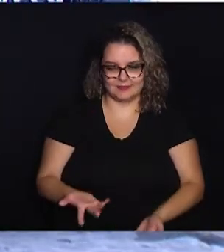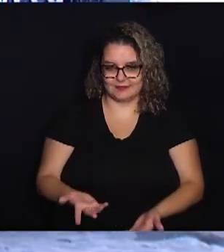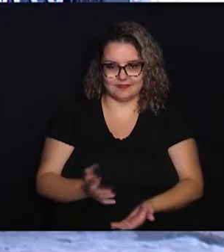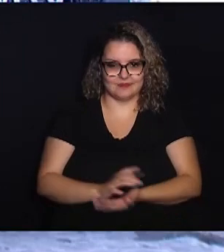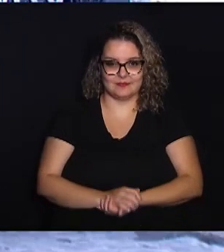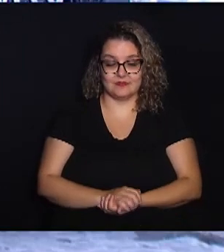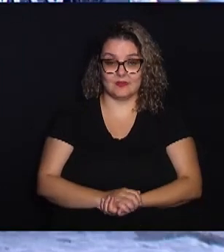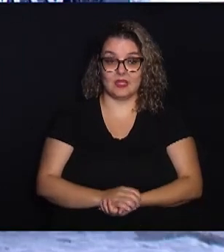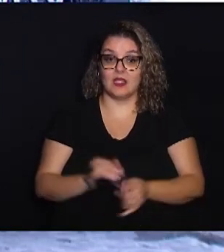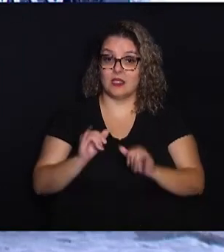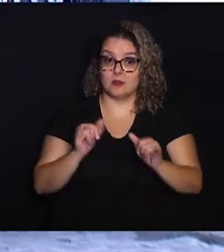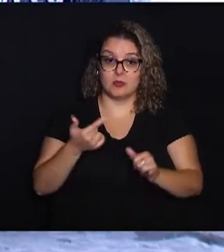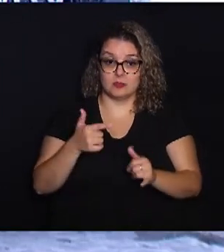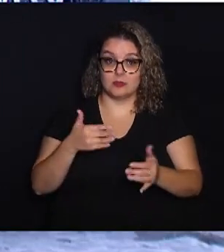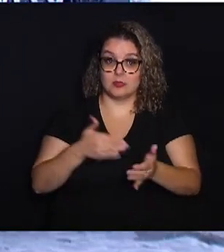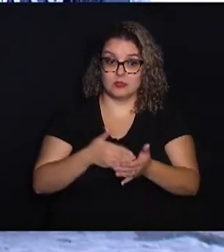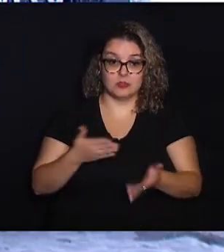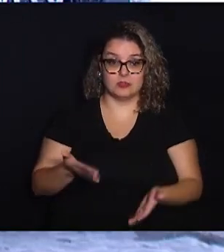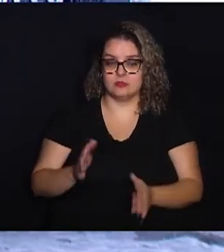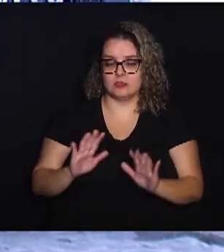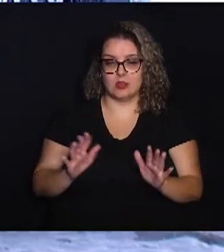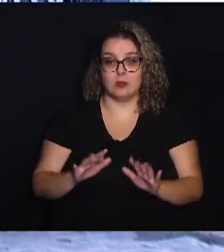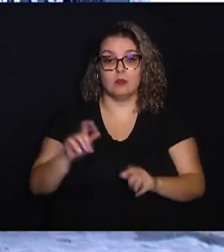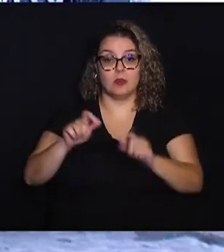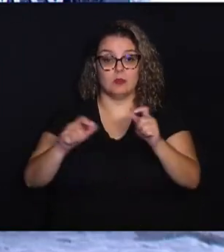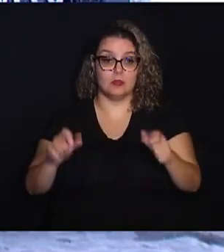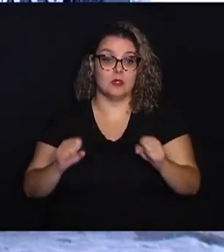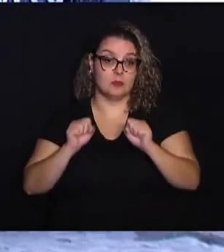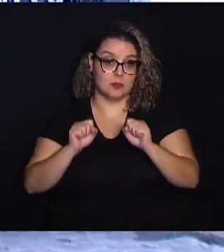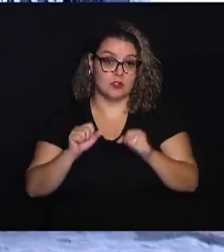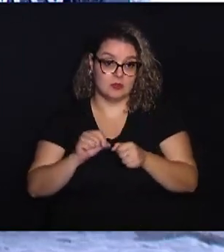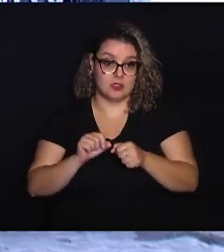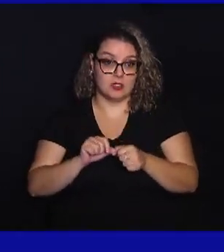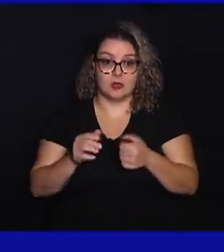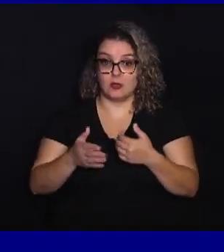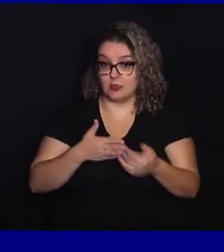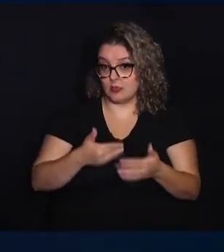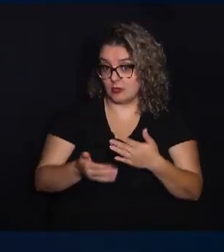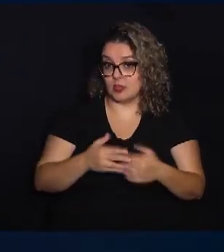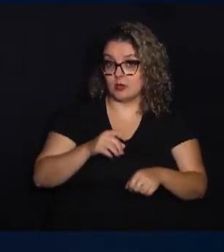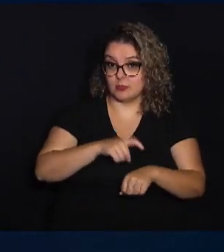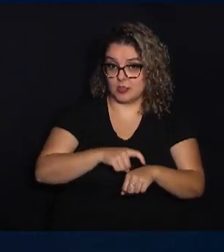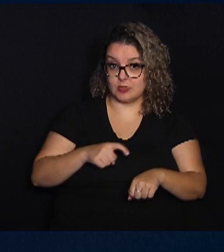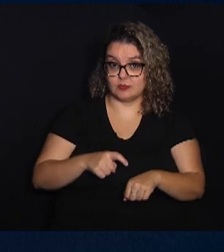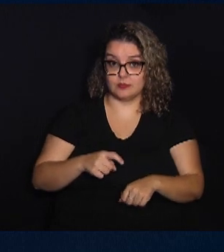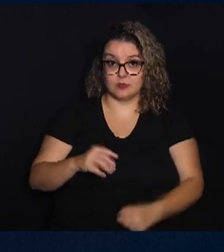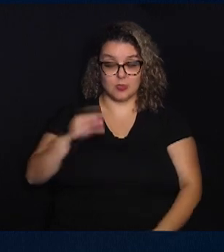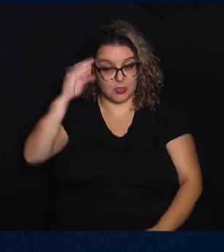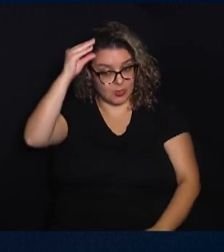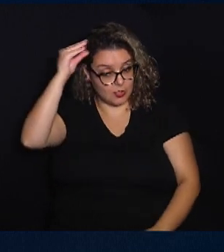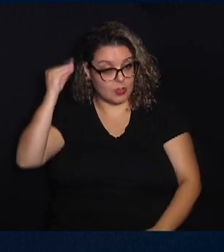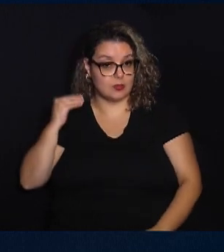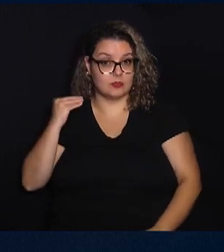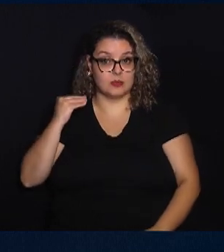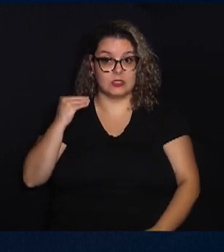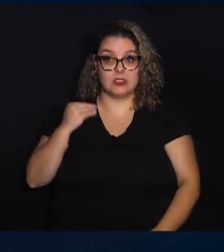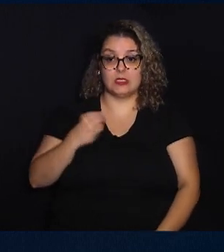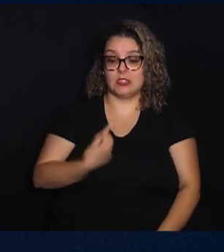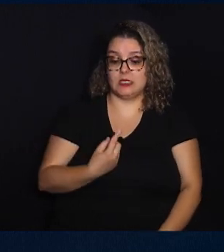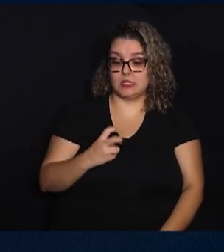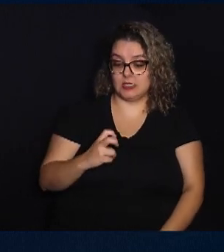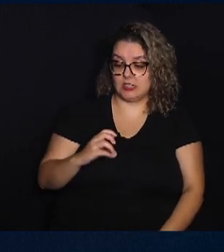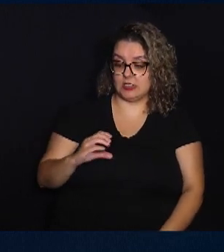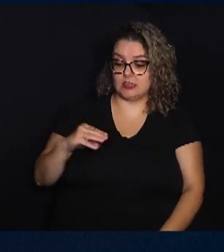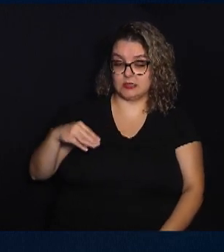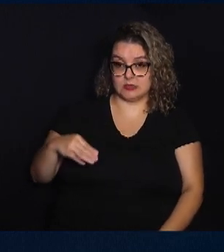tem data limite, possibilitando a pessoa a fazer a qualquer momento. A mecha deve ter, no mínimo, 15 centímetros